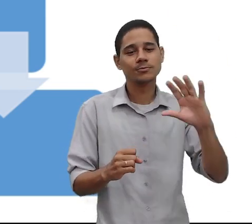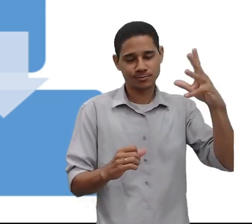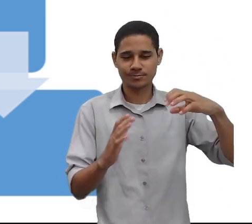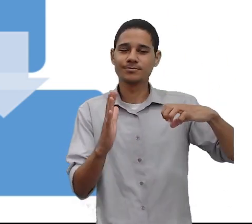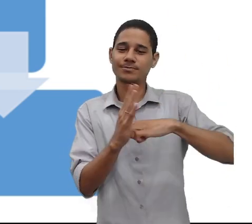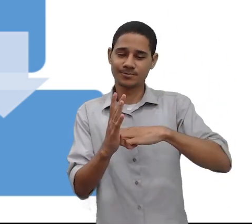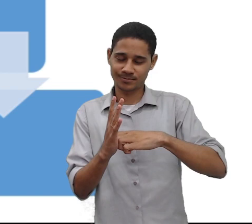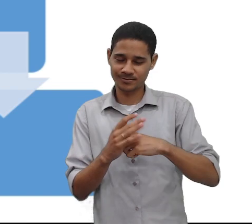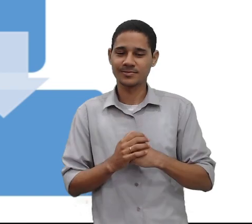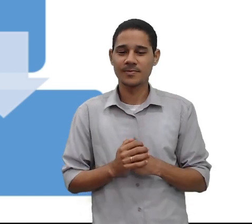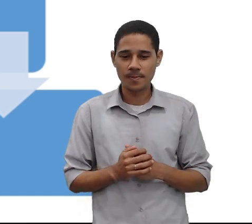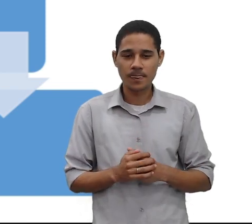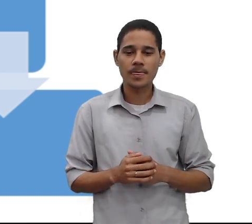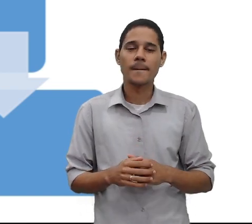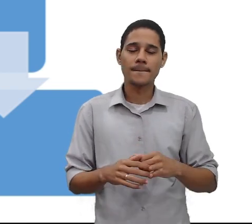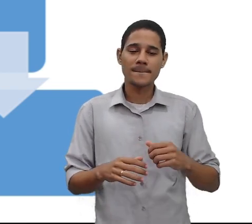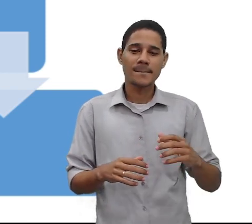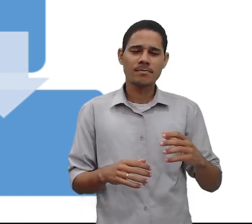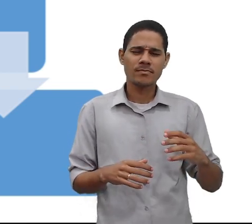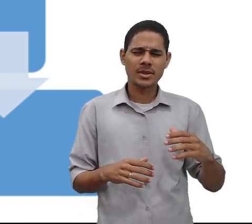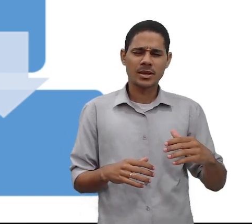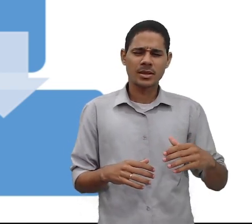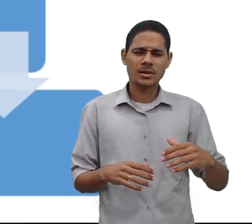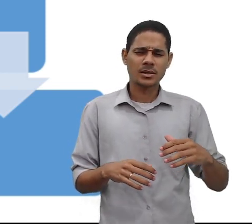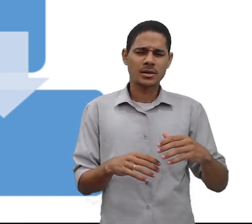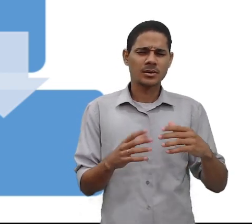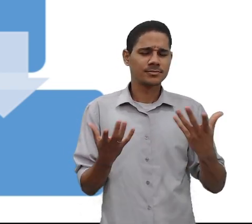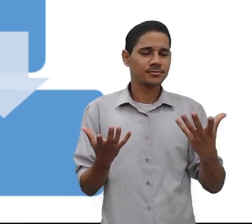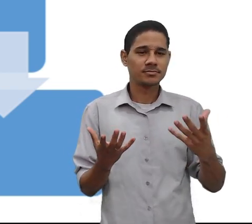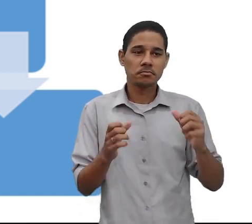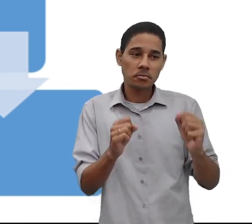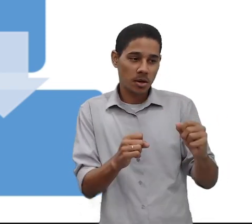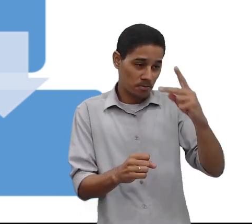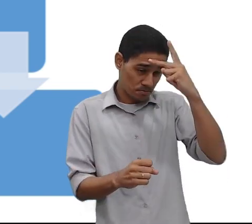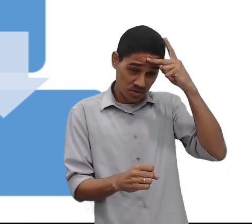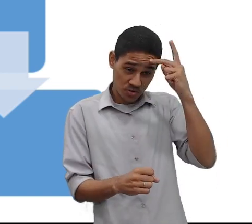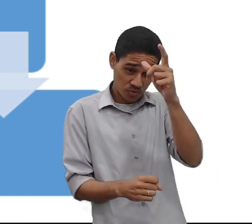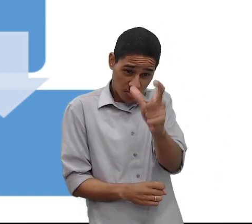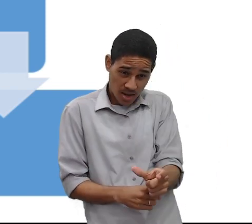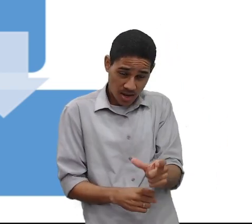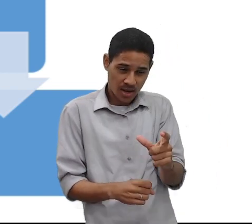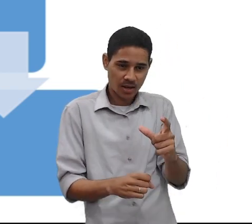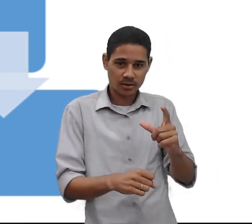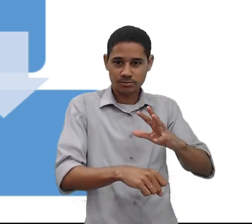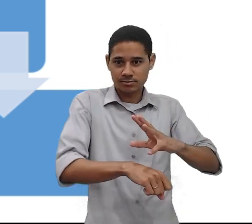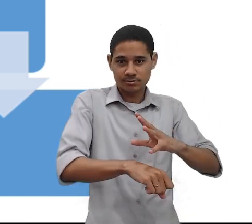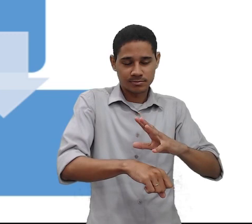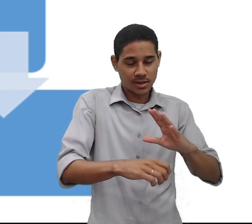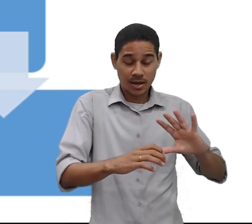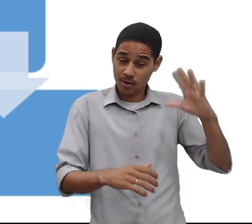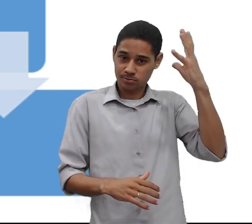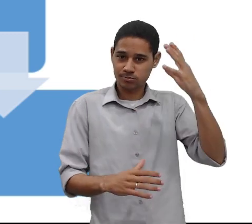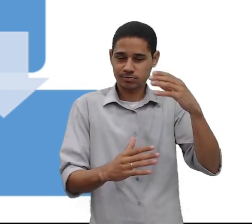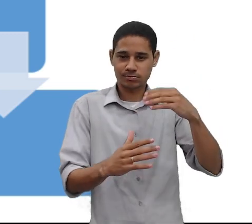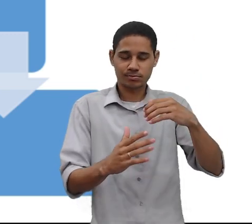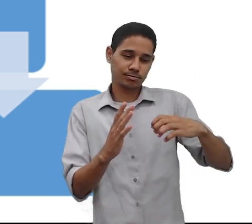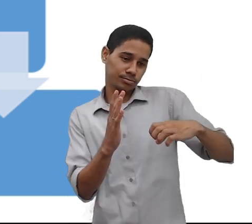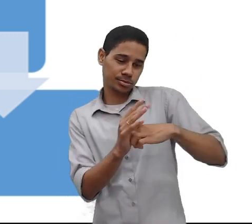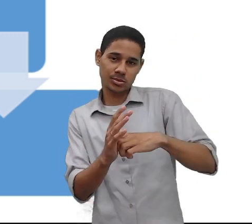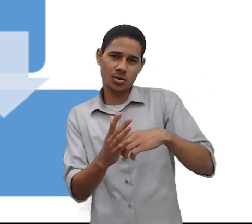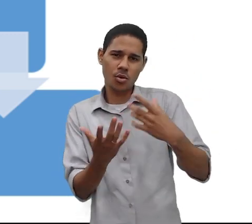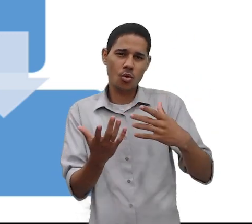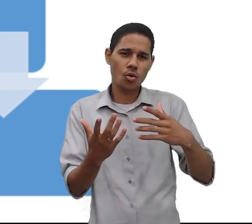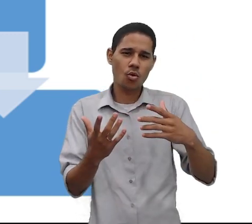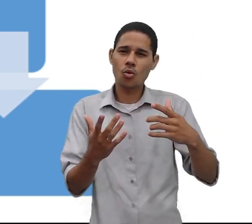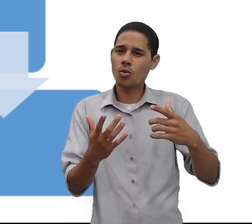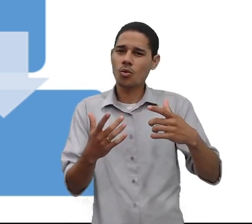ocorrência com potencial de causar dano a alguém ou alguma coisa, mas que nenhum dano visível ou